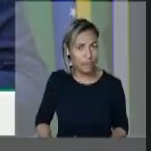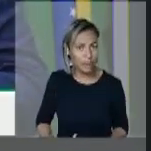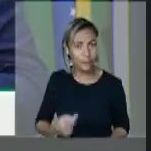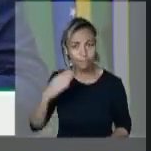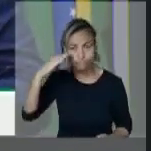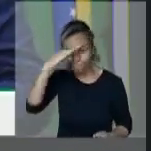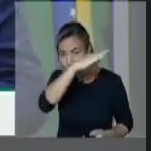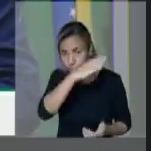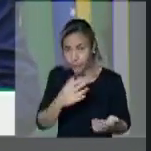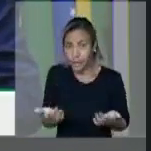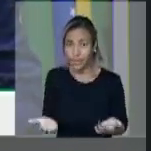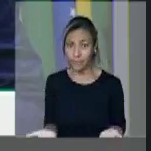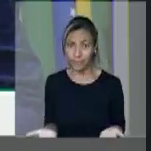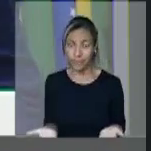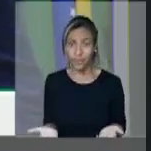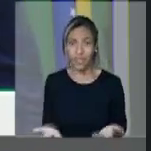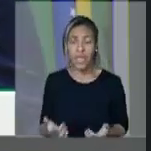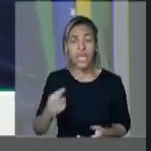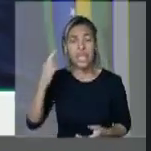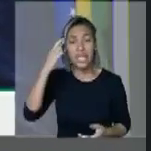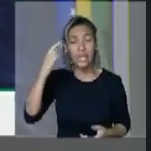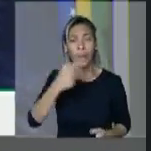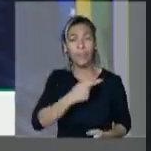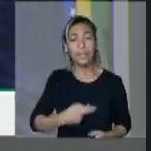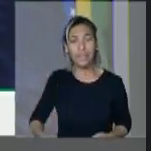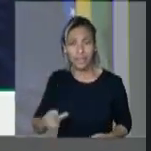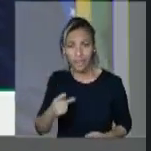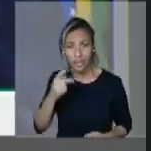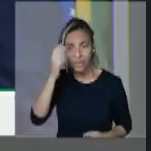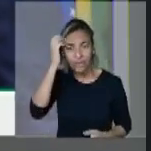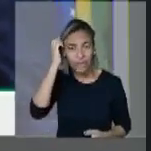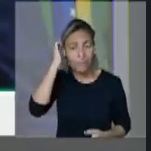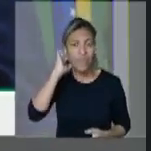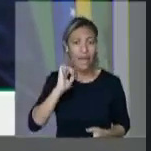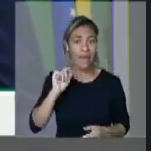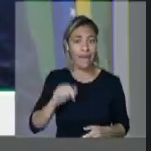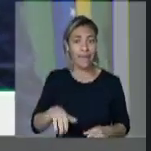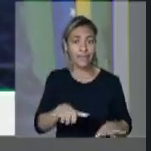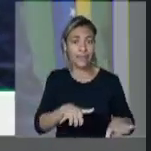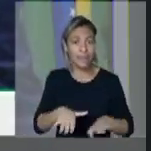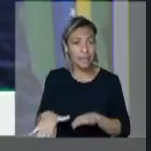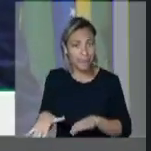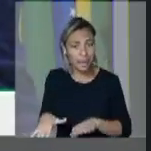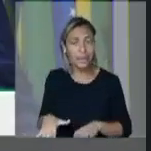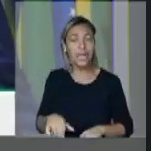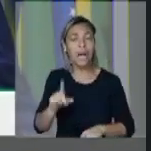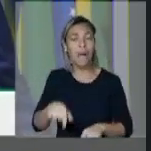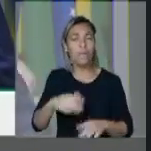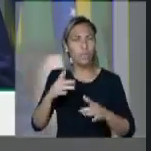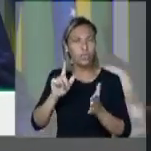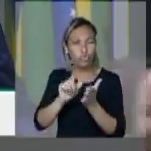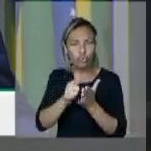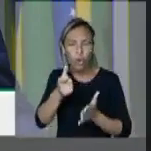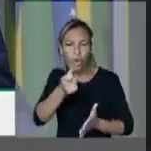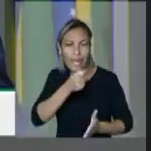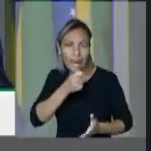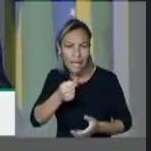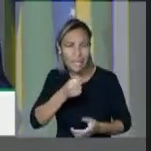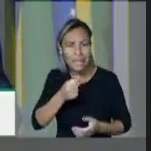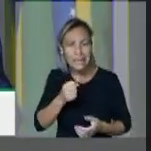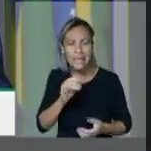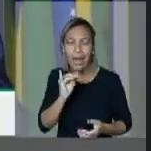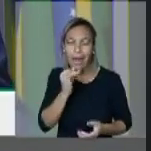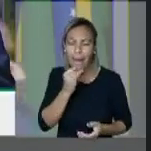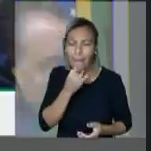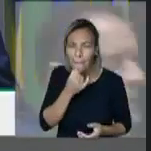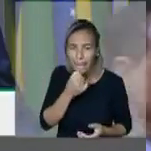Jair Bolsonaro? Senhor presidente, esta semana o jornalista, e eu lamento